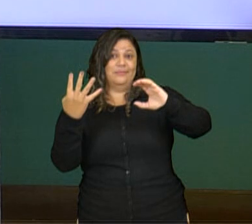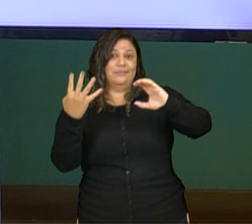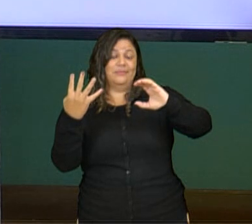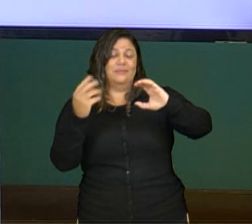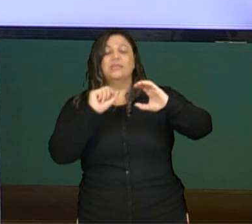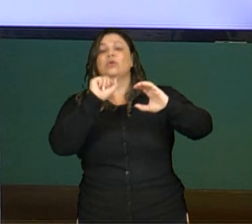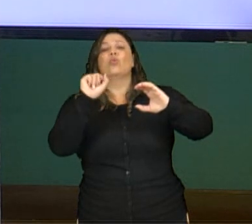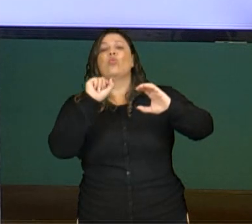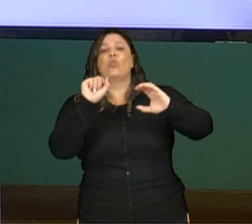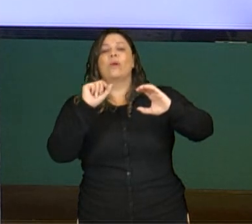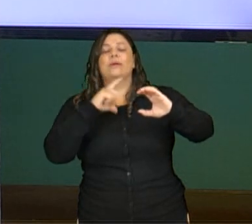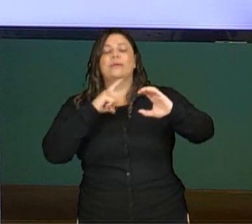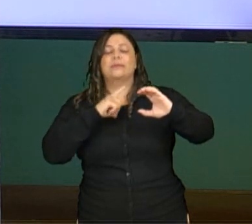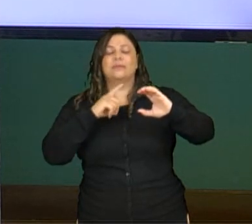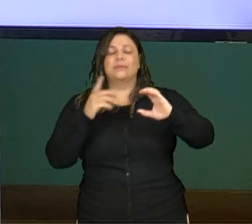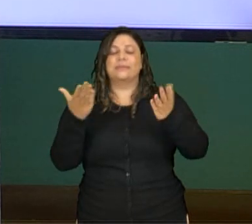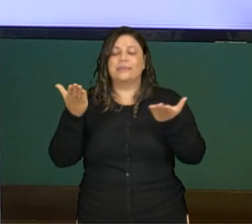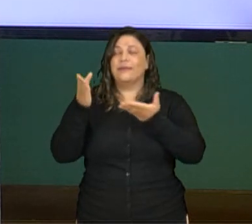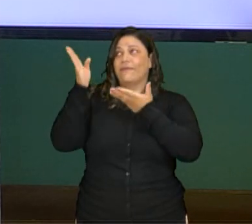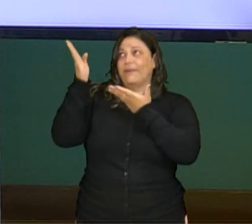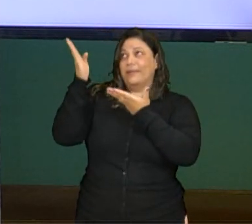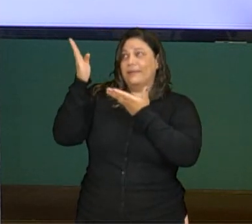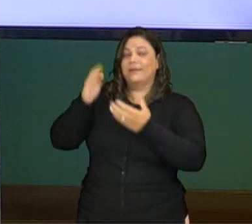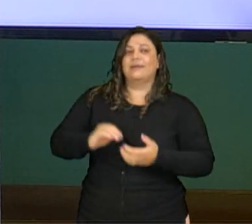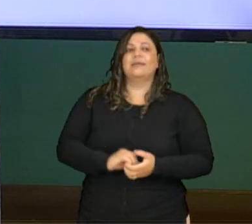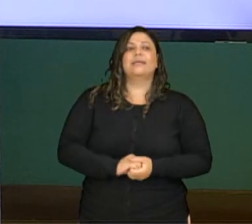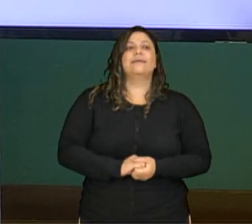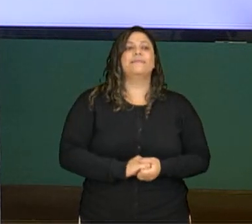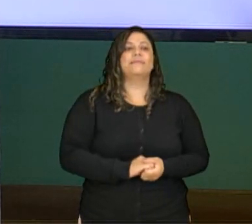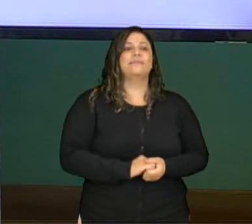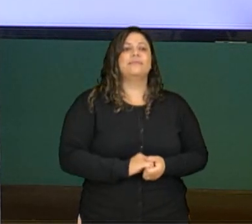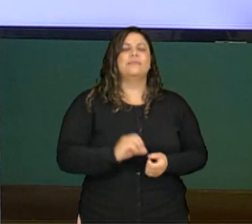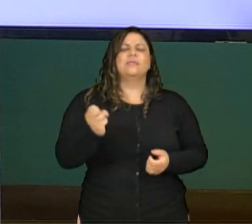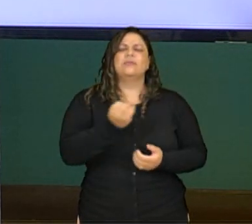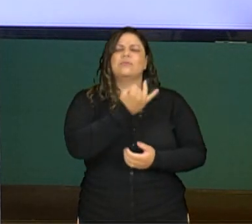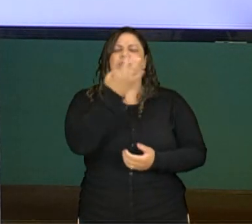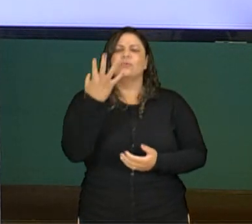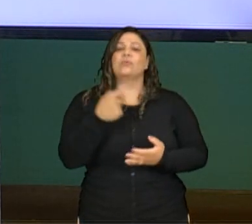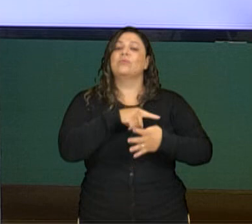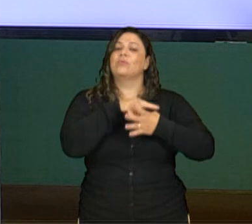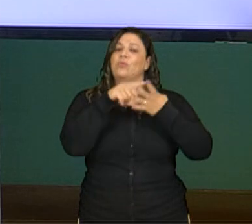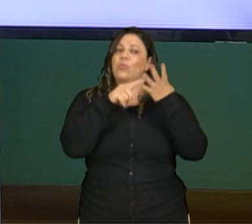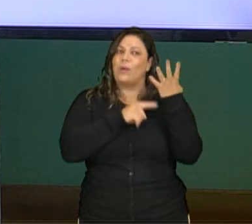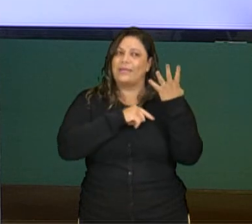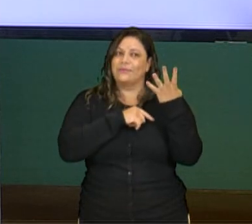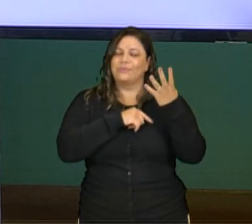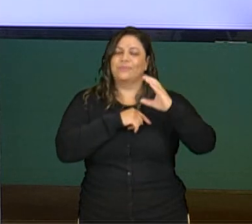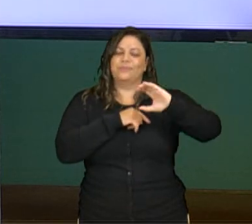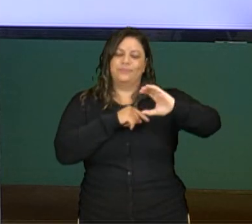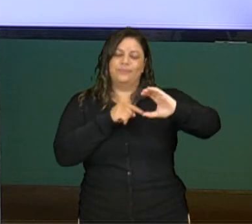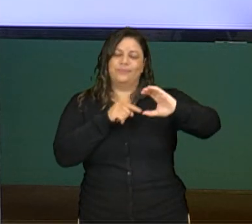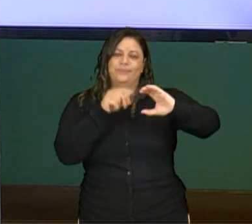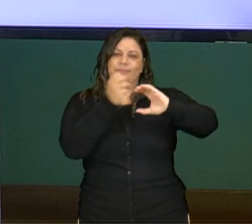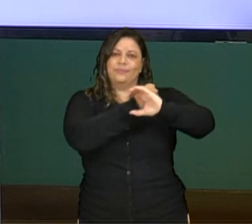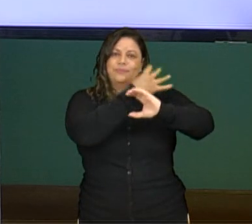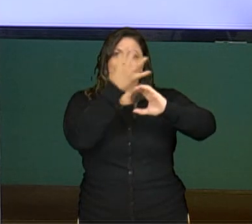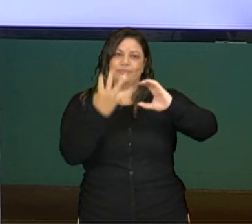está sendo feitas aqui nessa substância, neste desenho da estrutura? 4. 1, 2, 3,